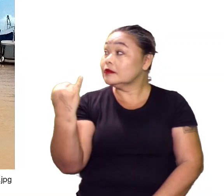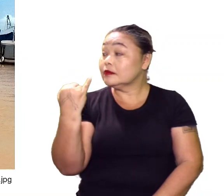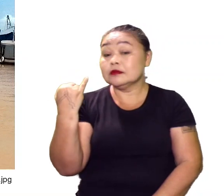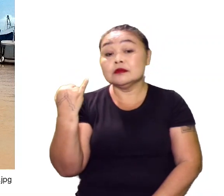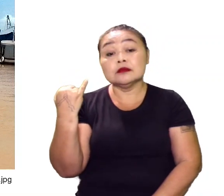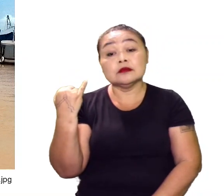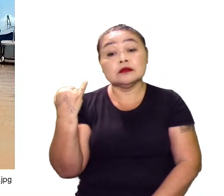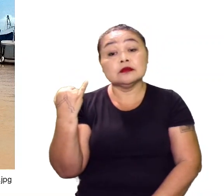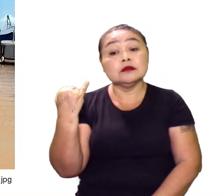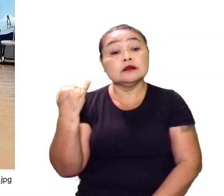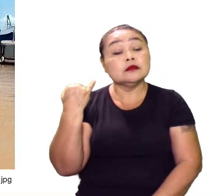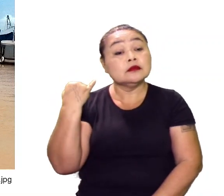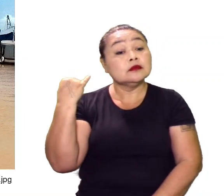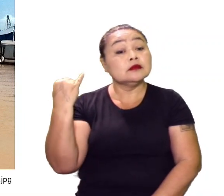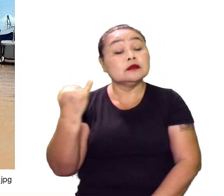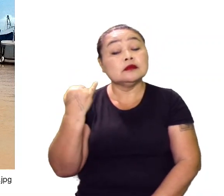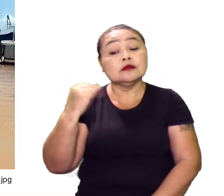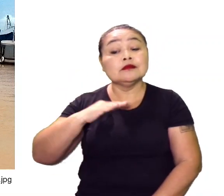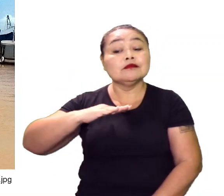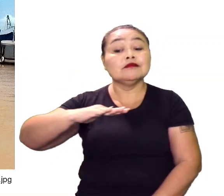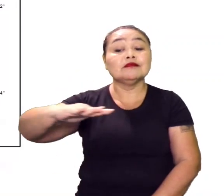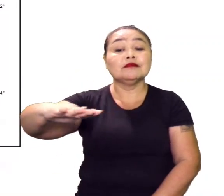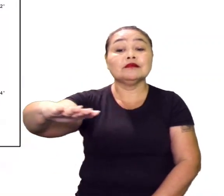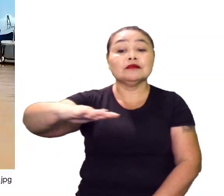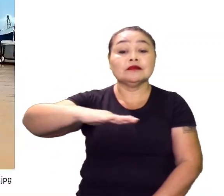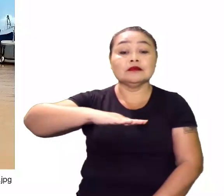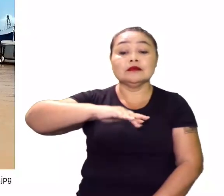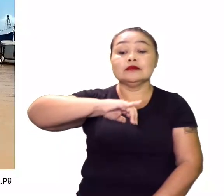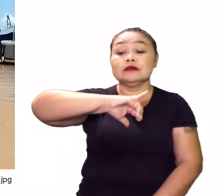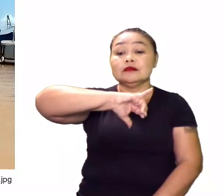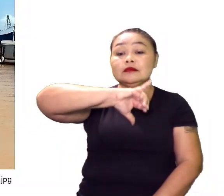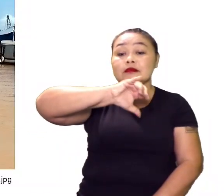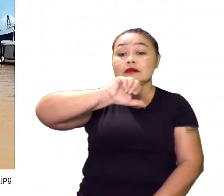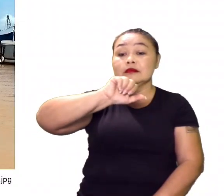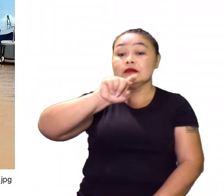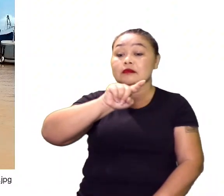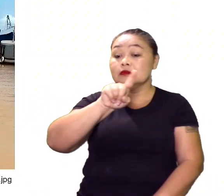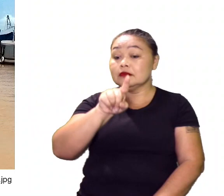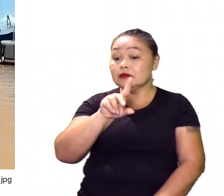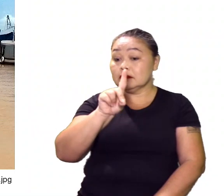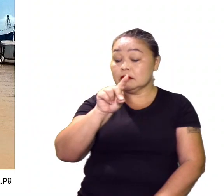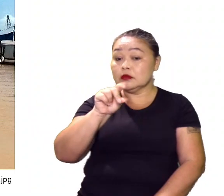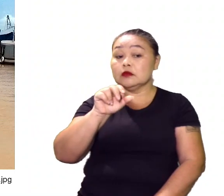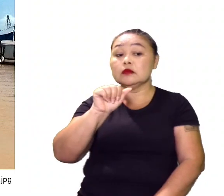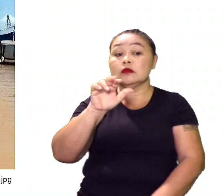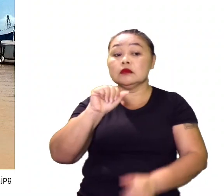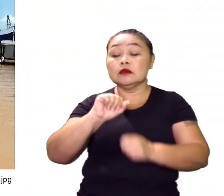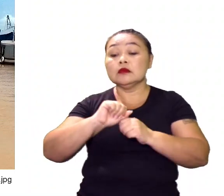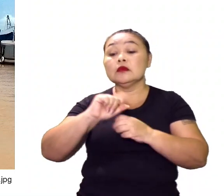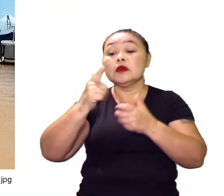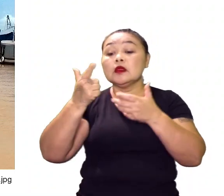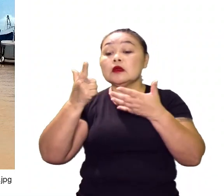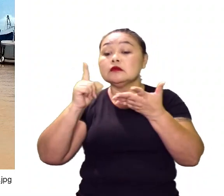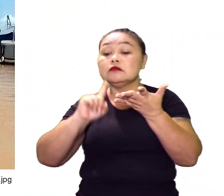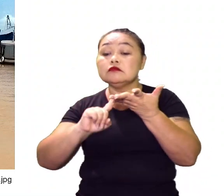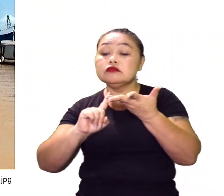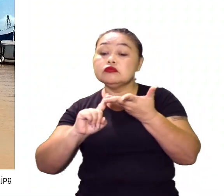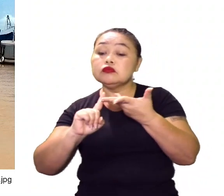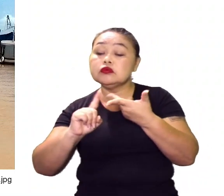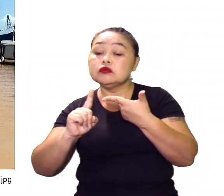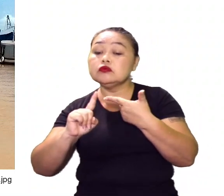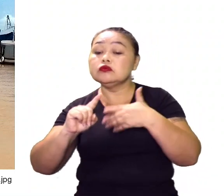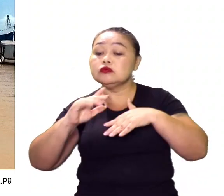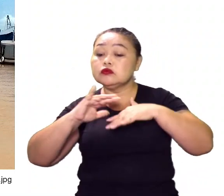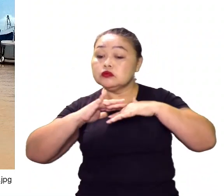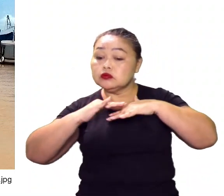importante, olha só, uma importante área de jazidas, de minerais. Olha só, por causa da